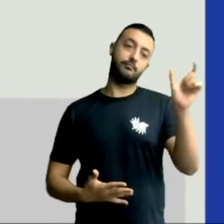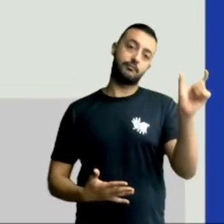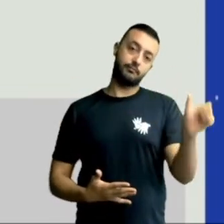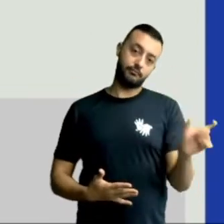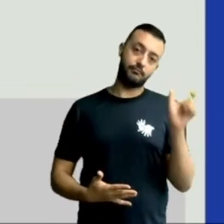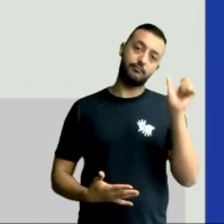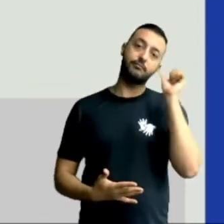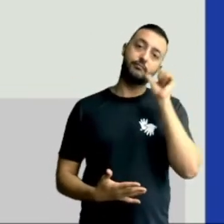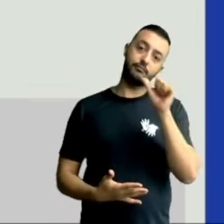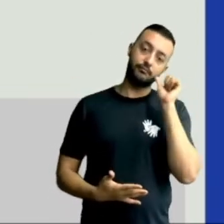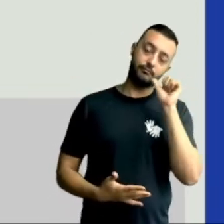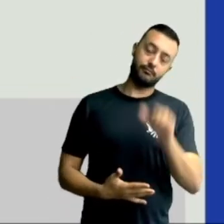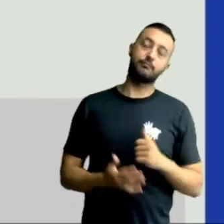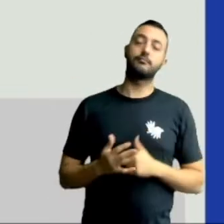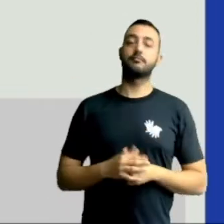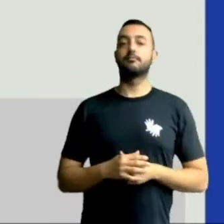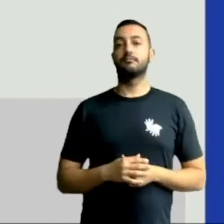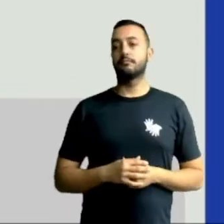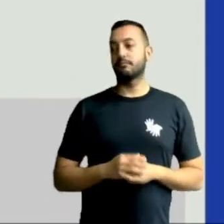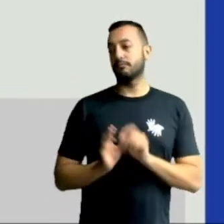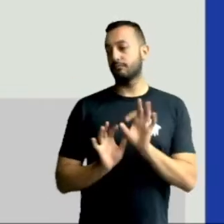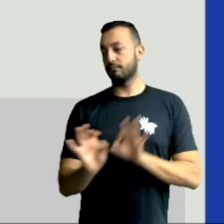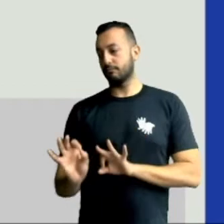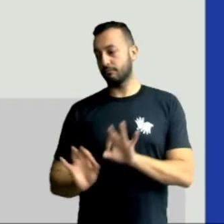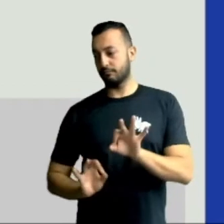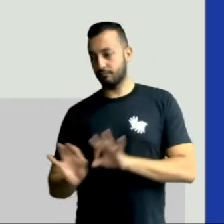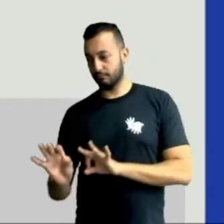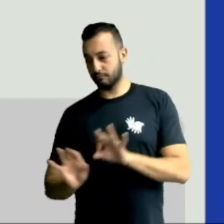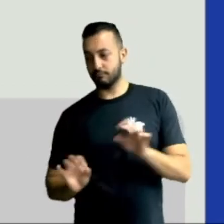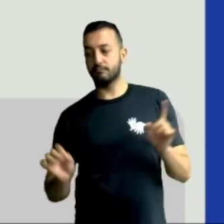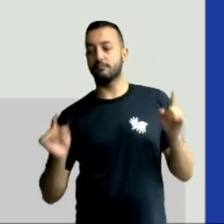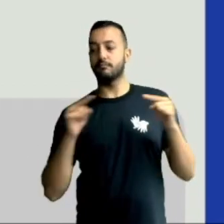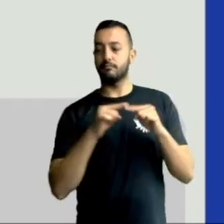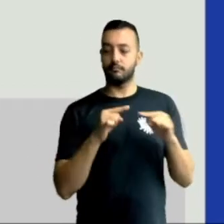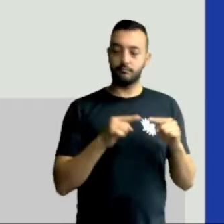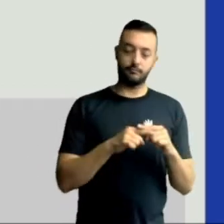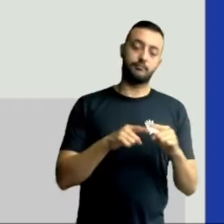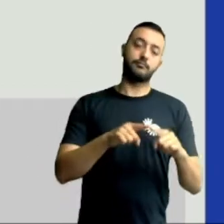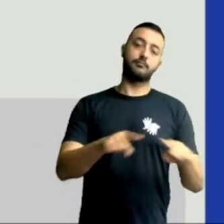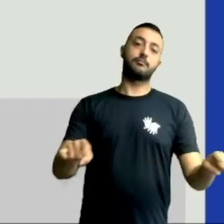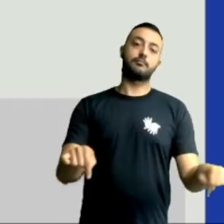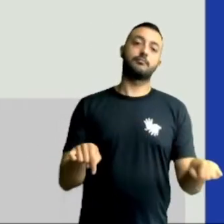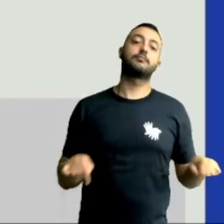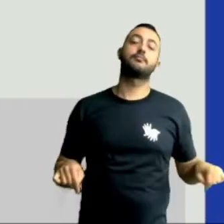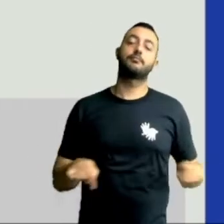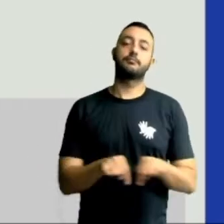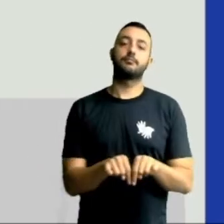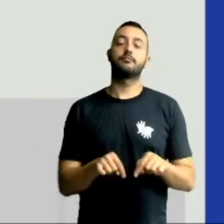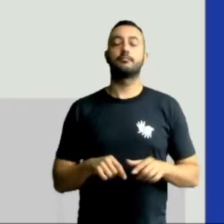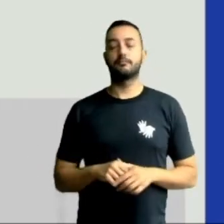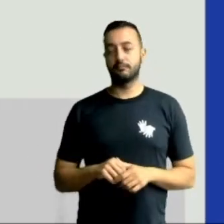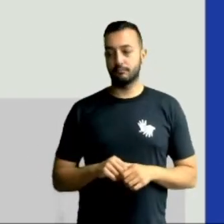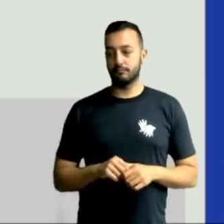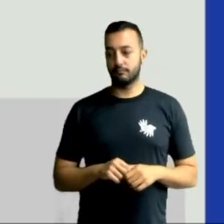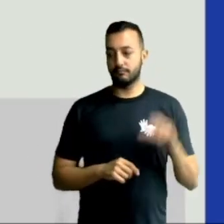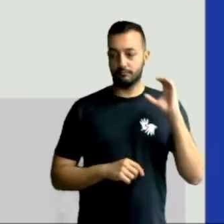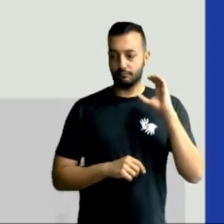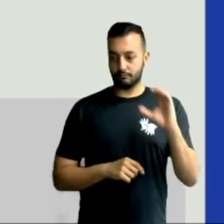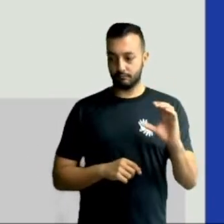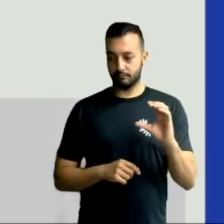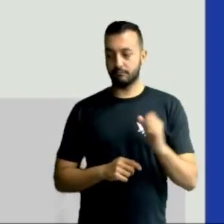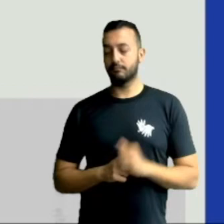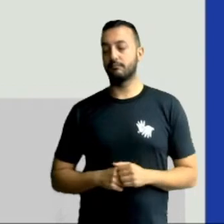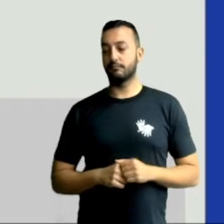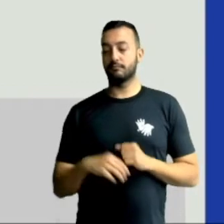substantivo moça, e organizado relacionado ao substantivo quarto. Letra